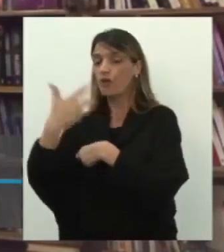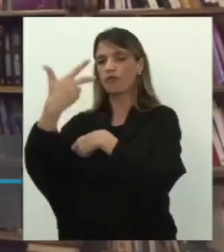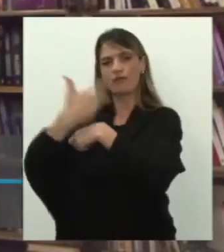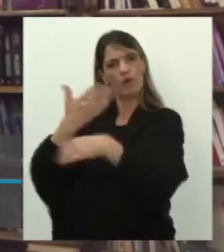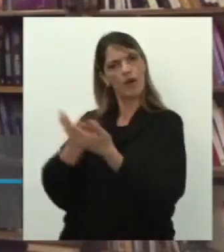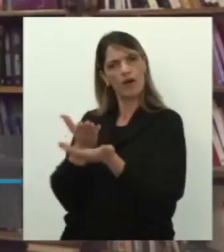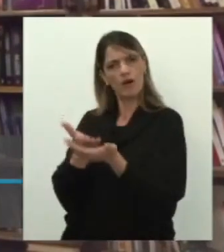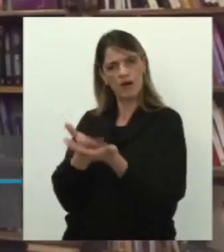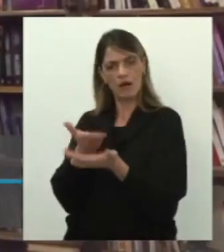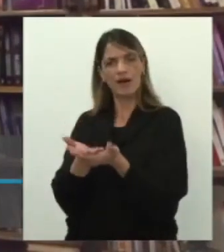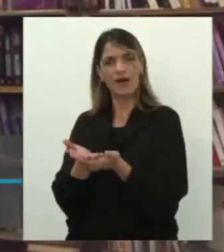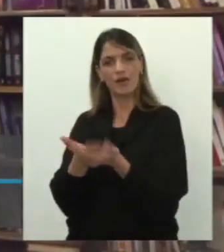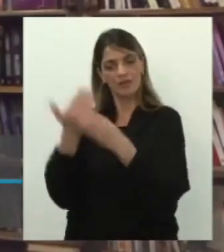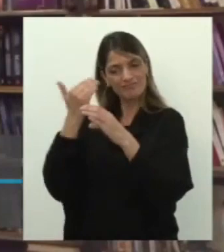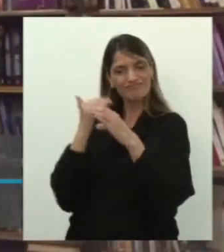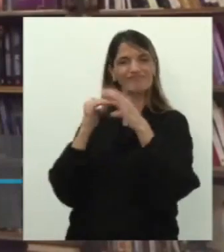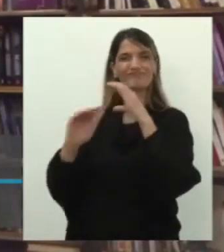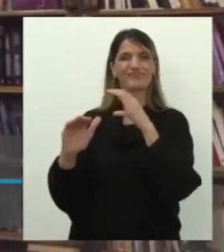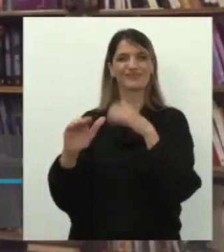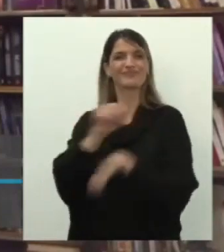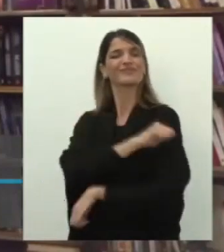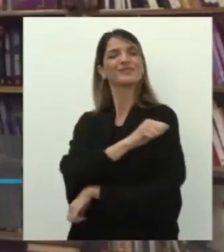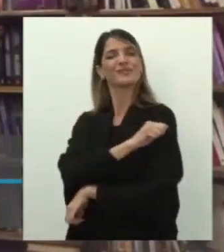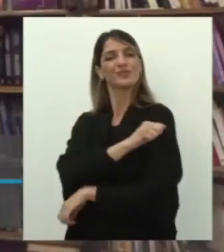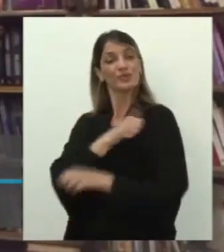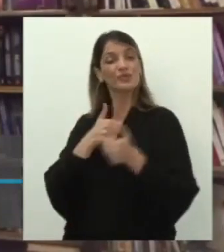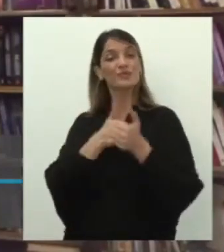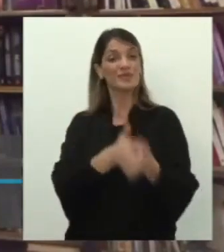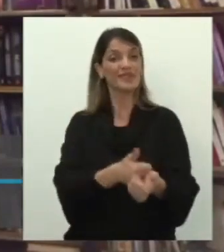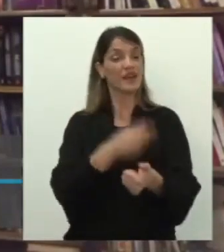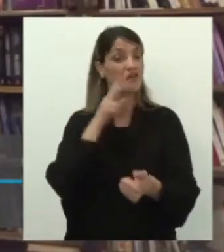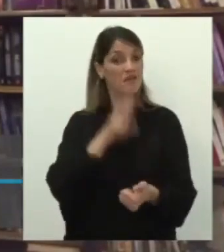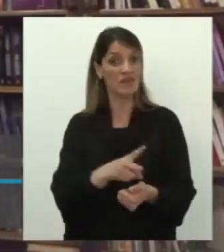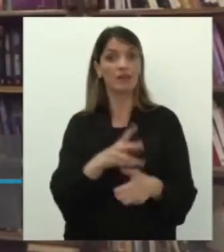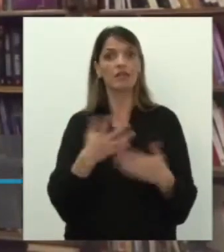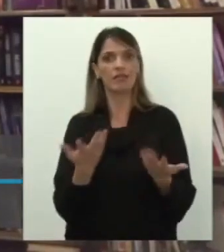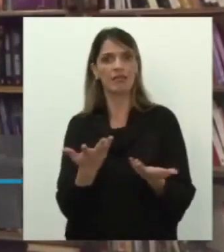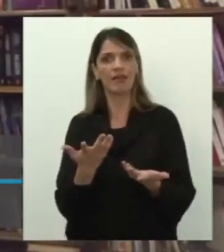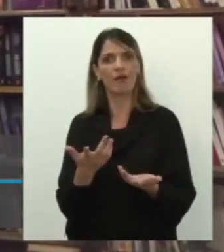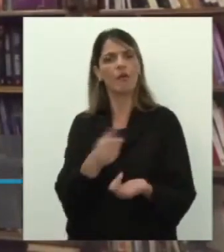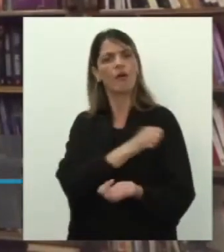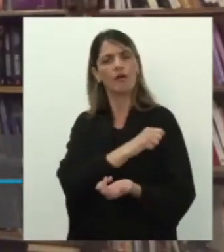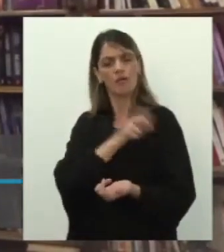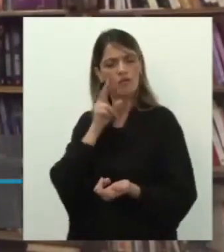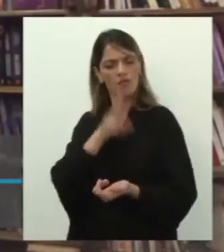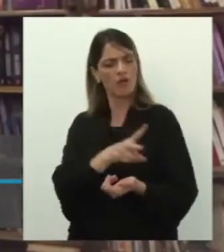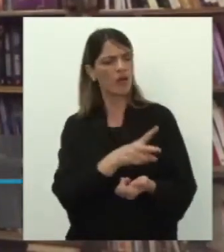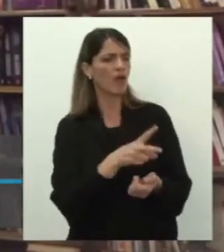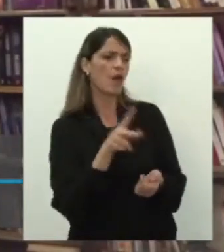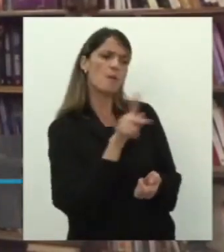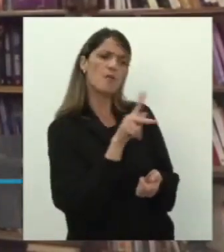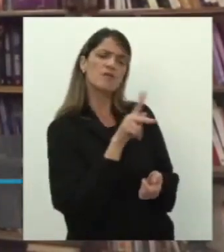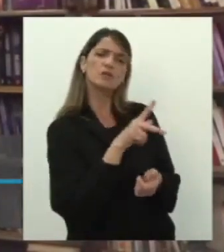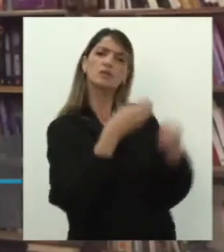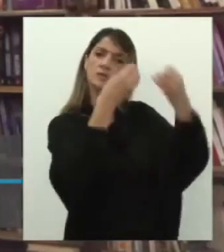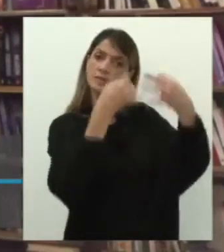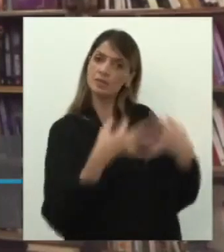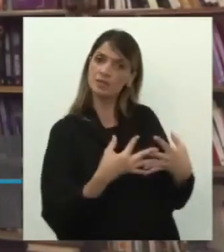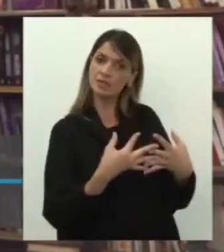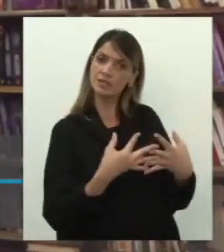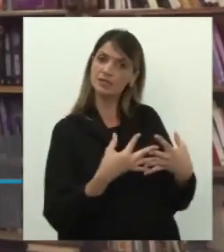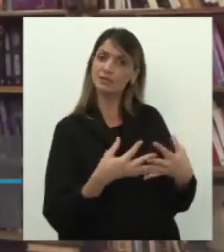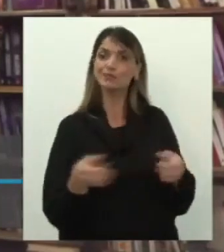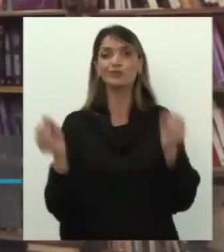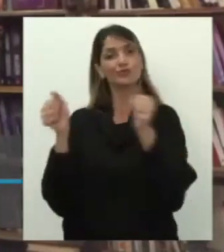videoaulas e enviam para esses alunos acompanharem. Então o aluno vê a explicação da professora, junto,